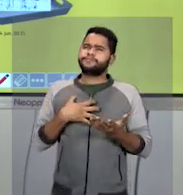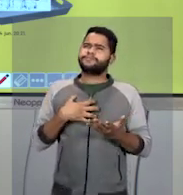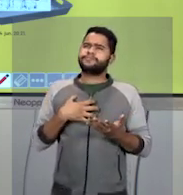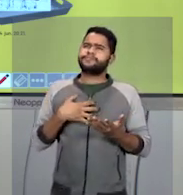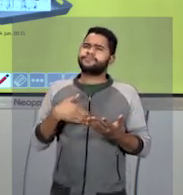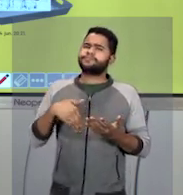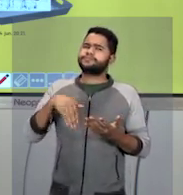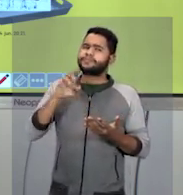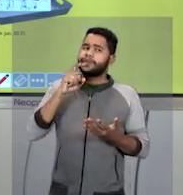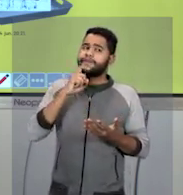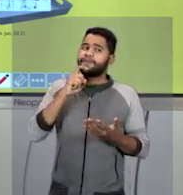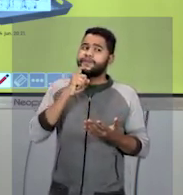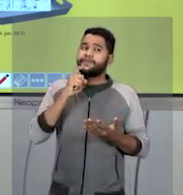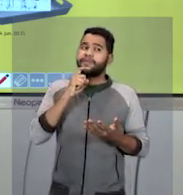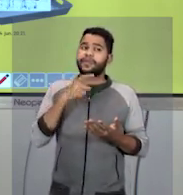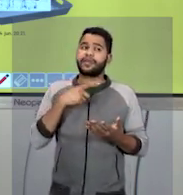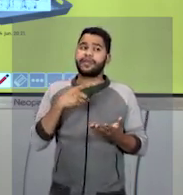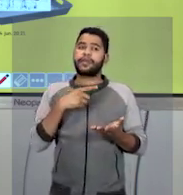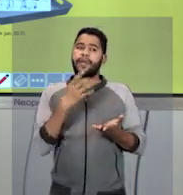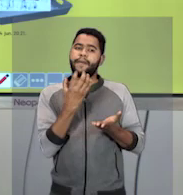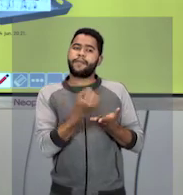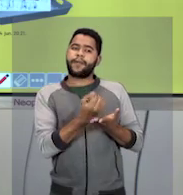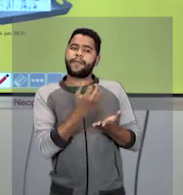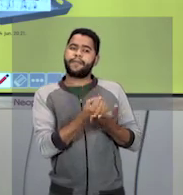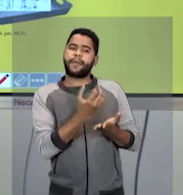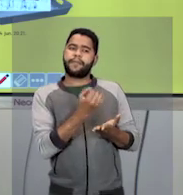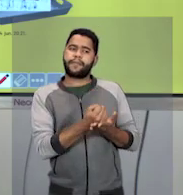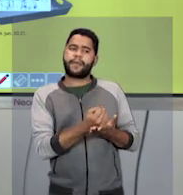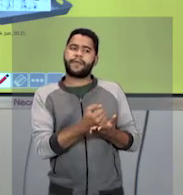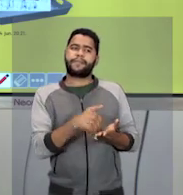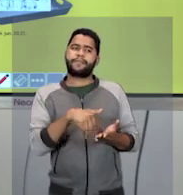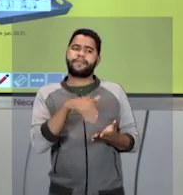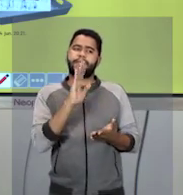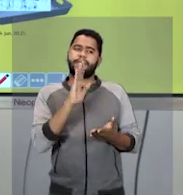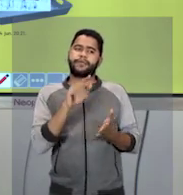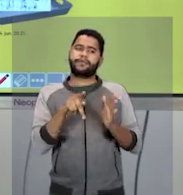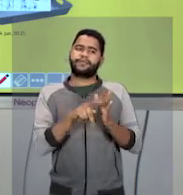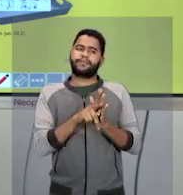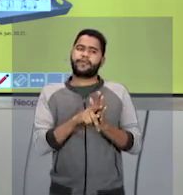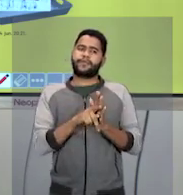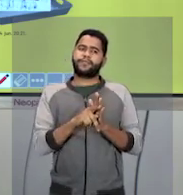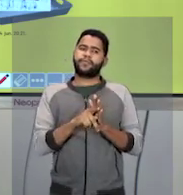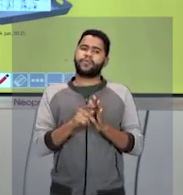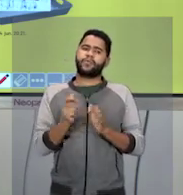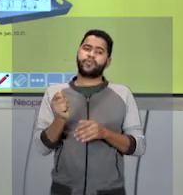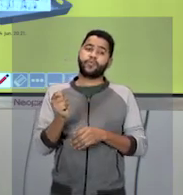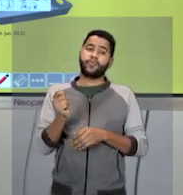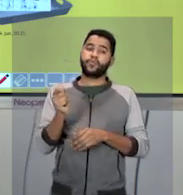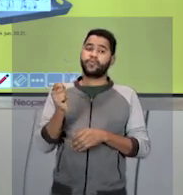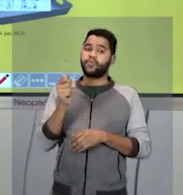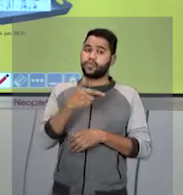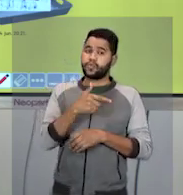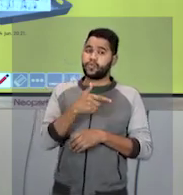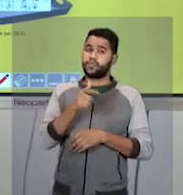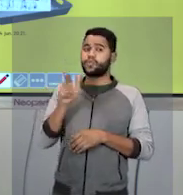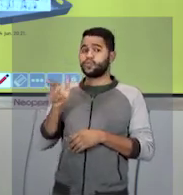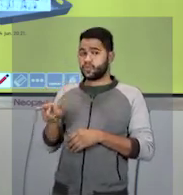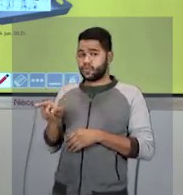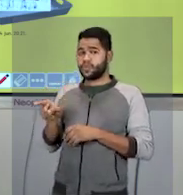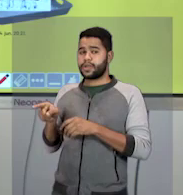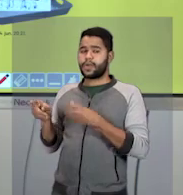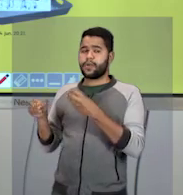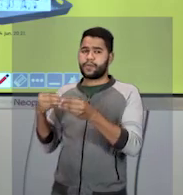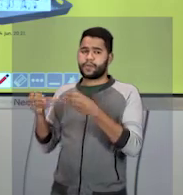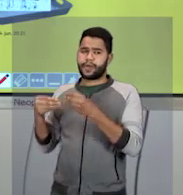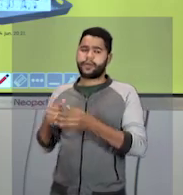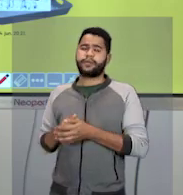maior frio, ele tem uma condutibilidade maior do que o plástico, certo?